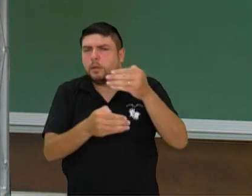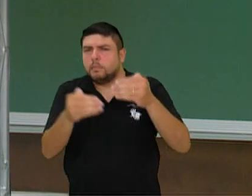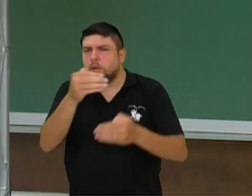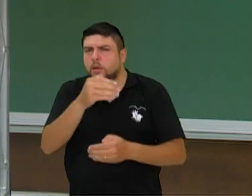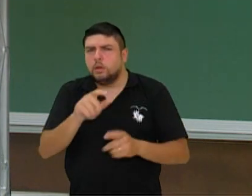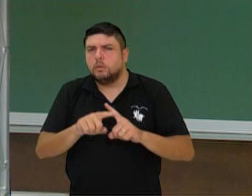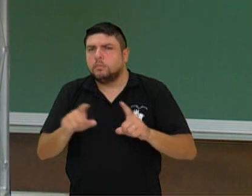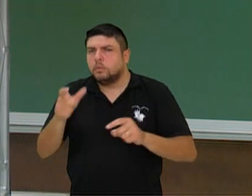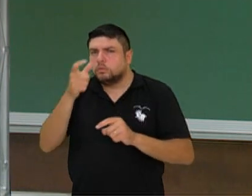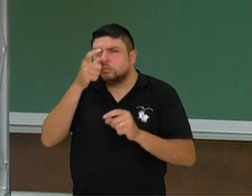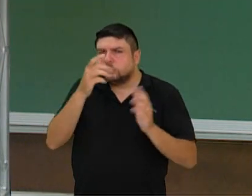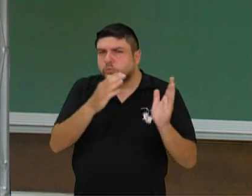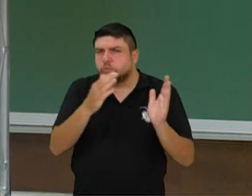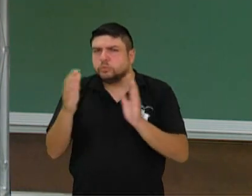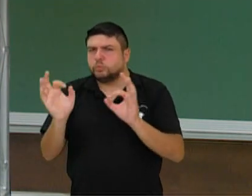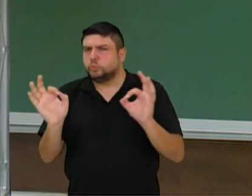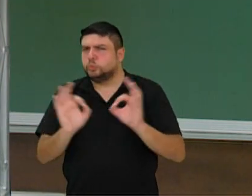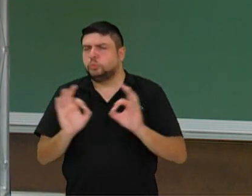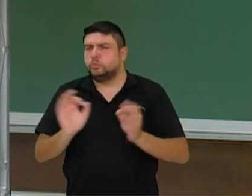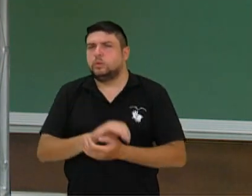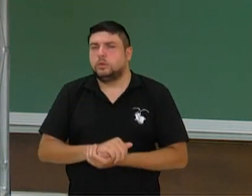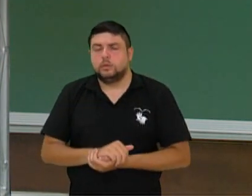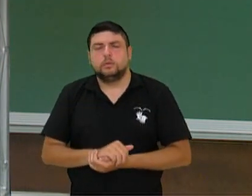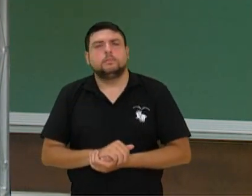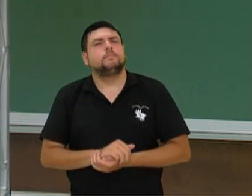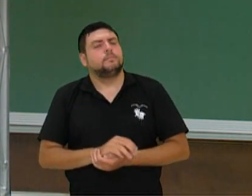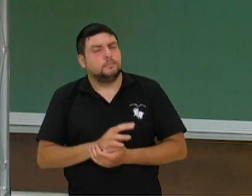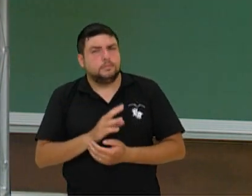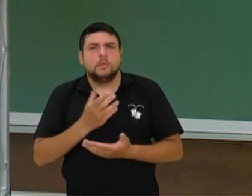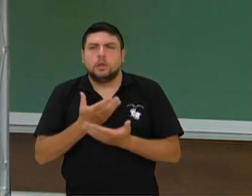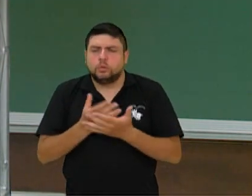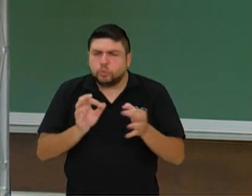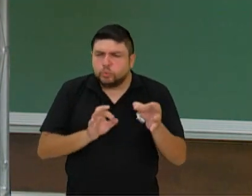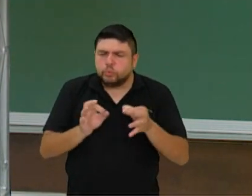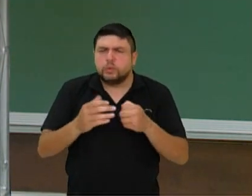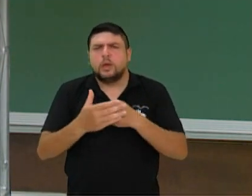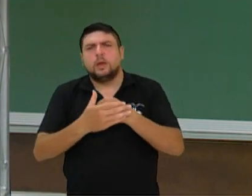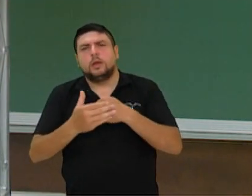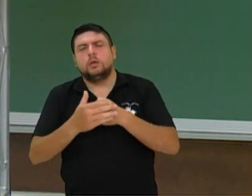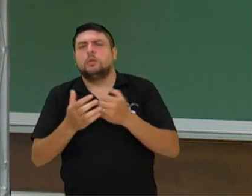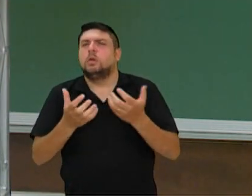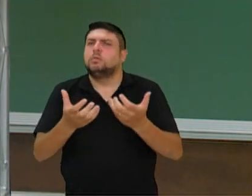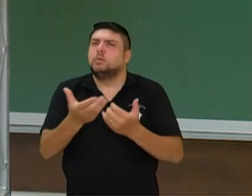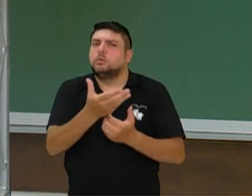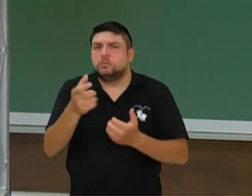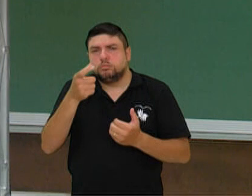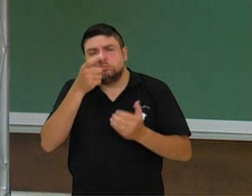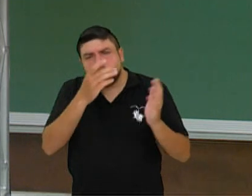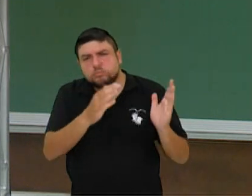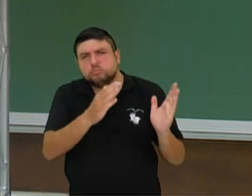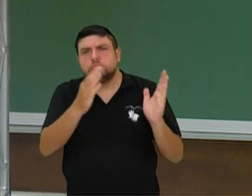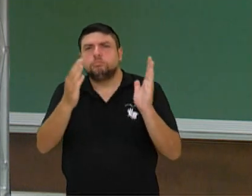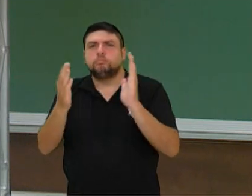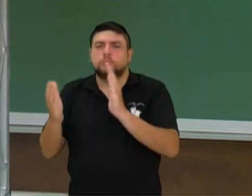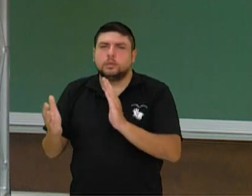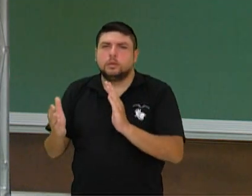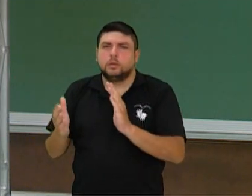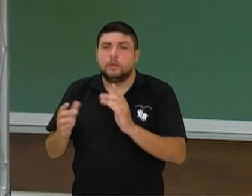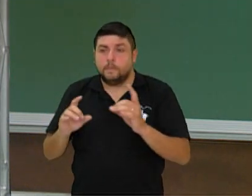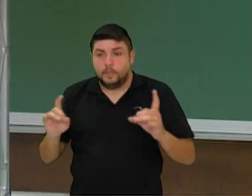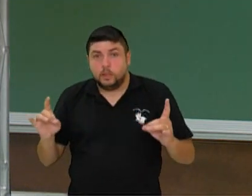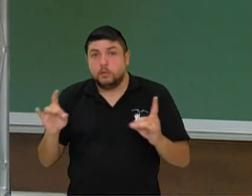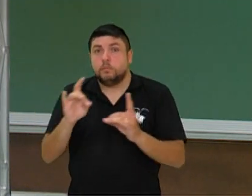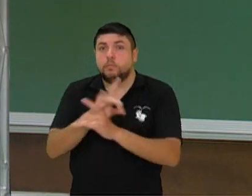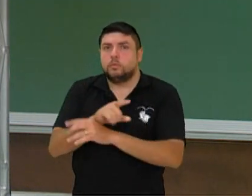tanto carinho. Gostaria muito que vocês assistissem, tá bom? E aí, só assim, você vai lá até a atividade